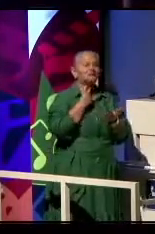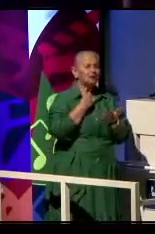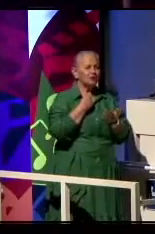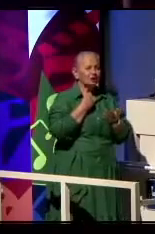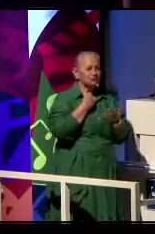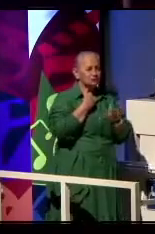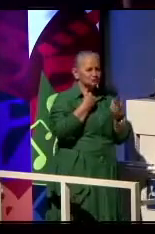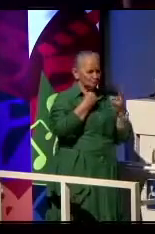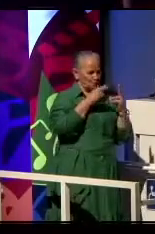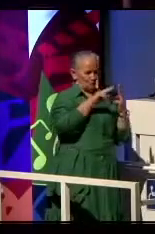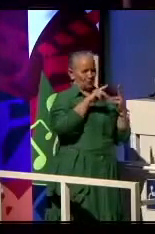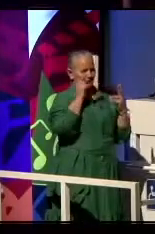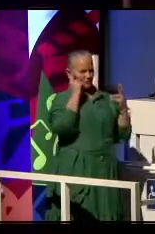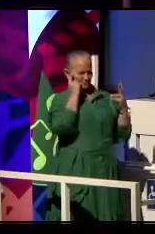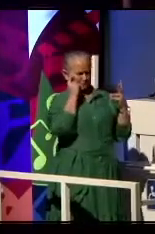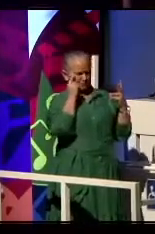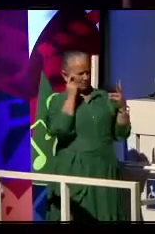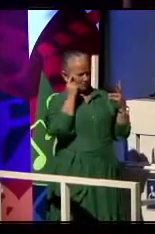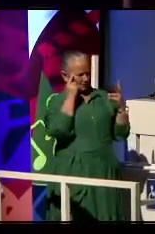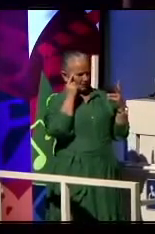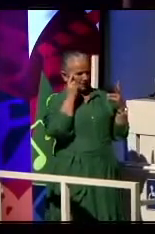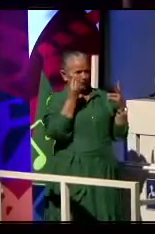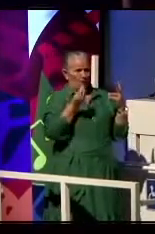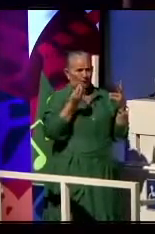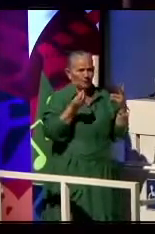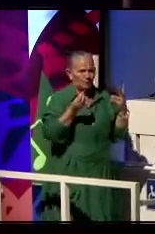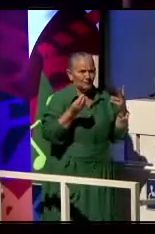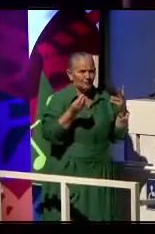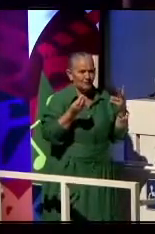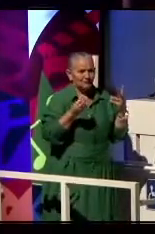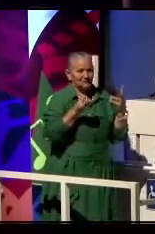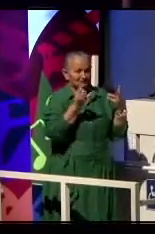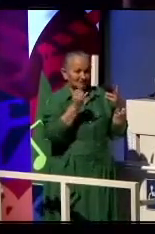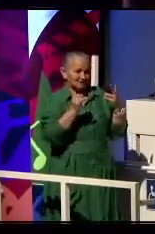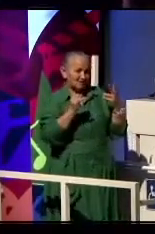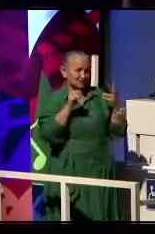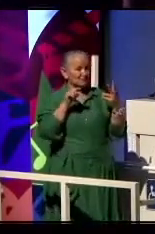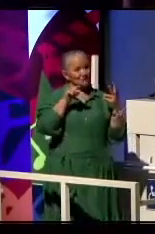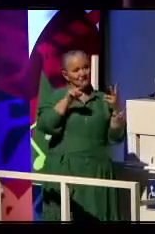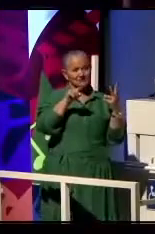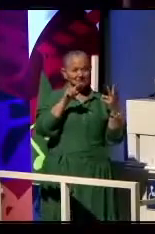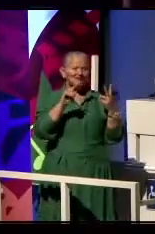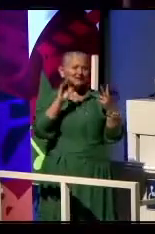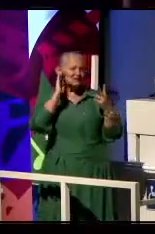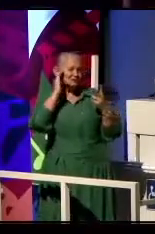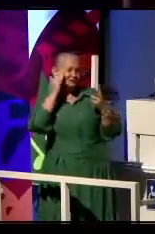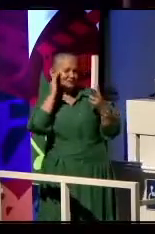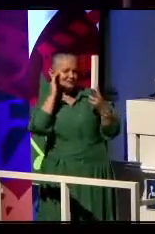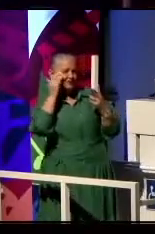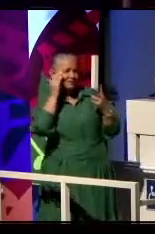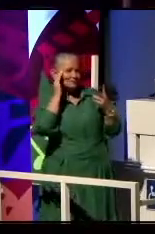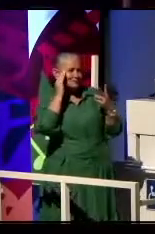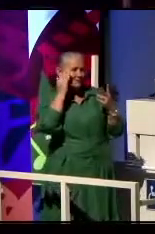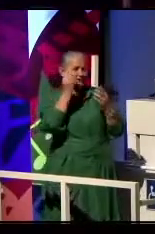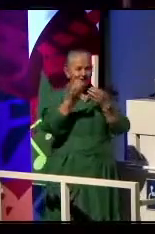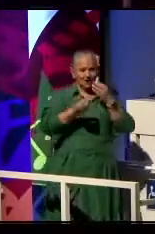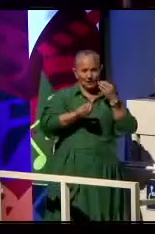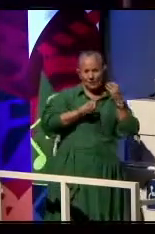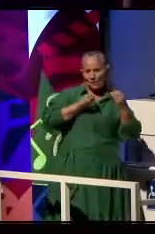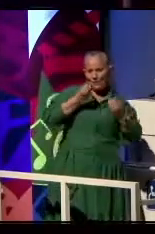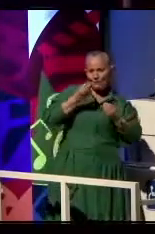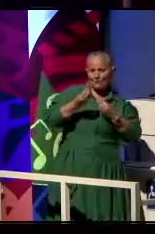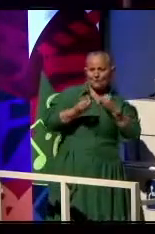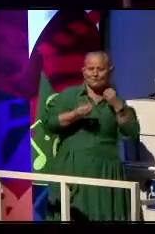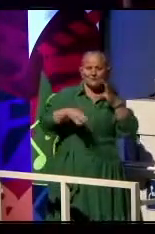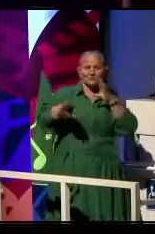álbum. Essa música aí, ó. Loborges tinha uns 16 anos quando compôs essa música. E o Milton gravou essa música